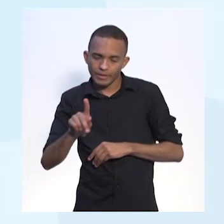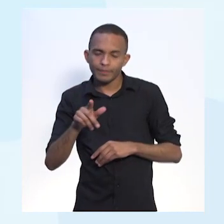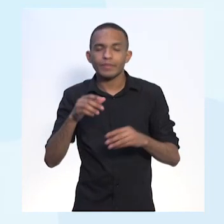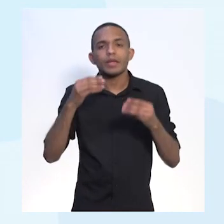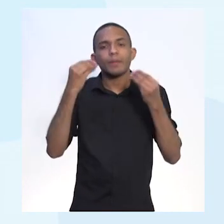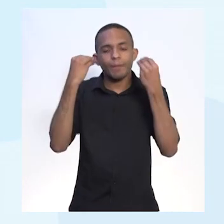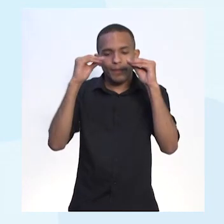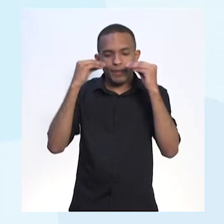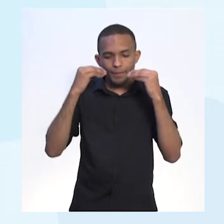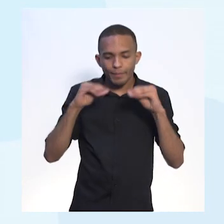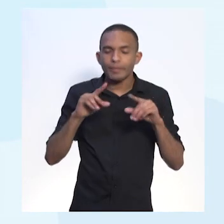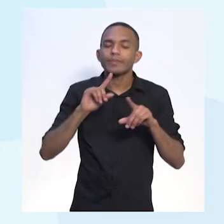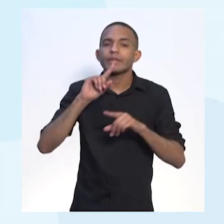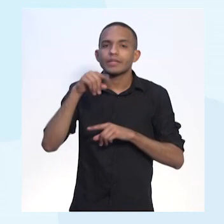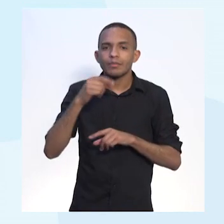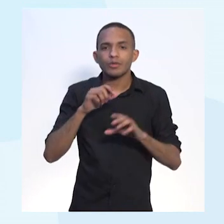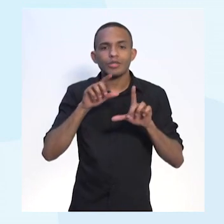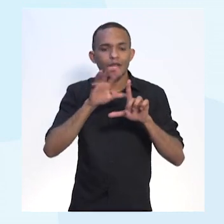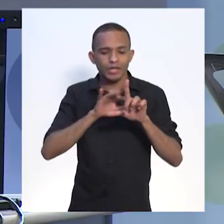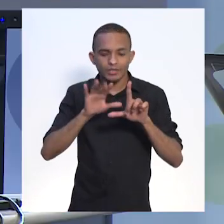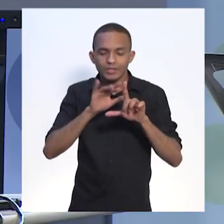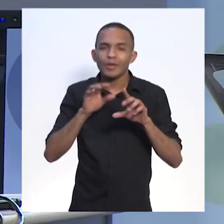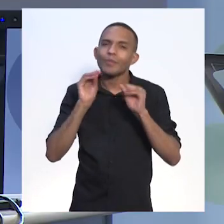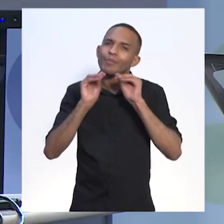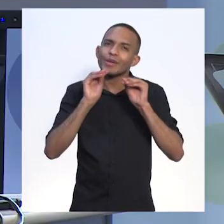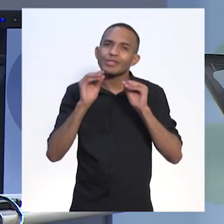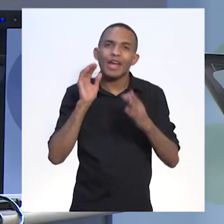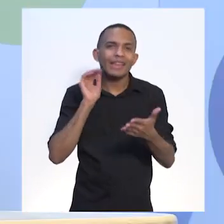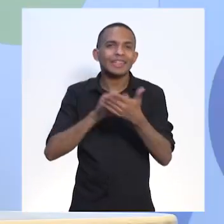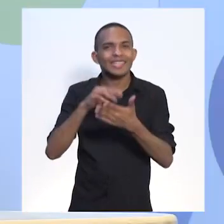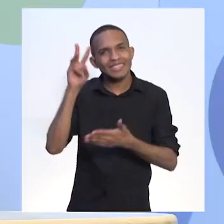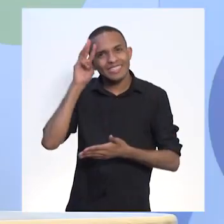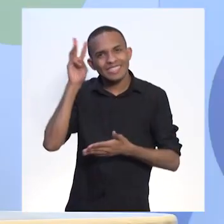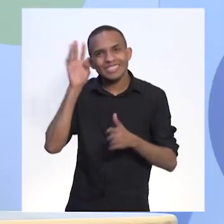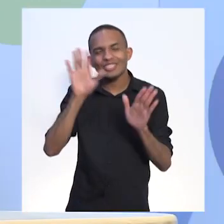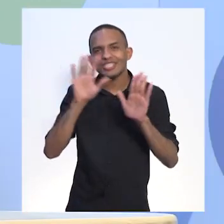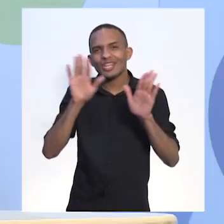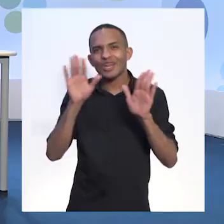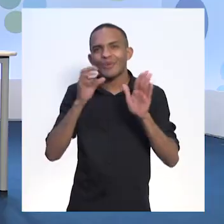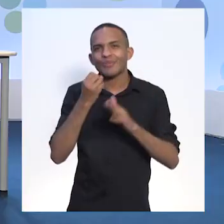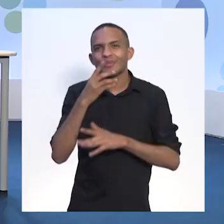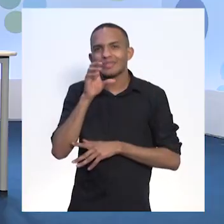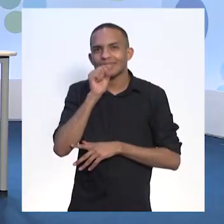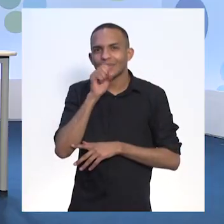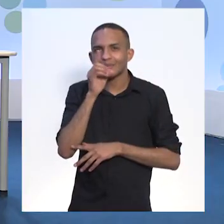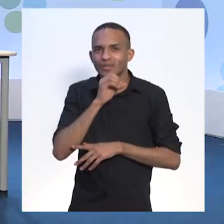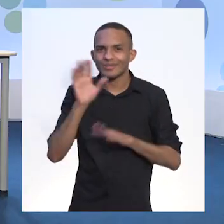Obrigada, Deia. Obrigada, Dani. Foi um prazer. Beijo, gente. Até terça. Beijo, bom fim de semana.